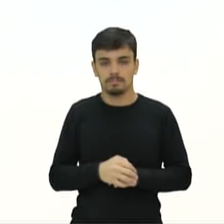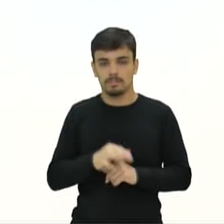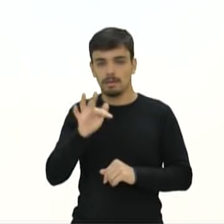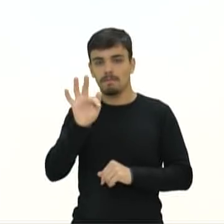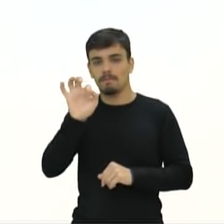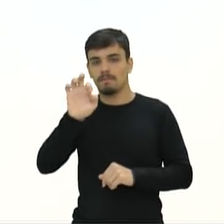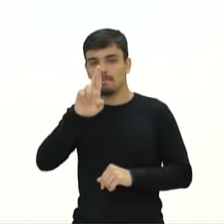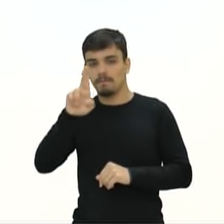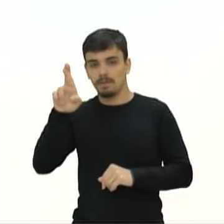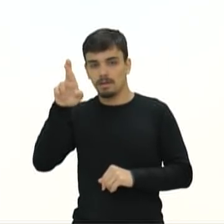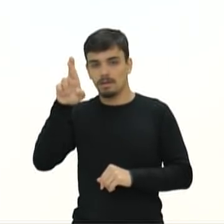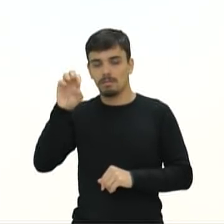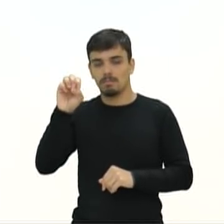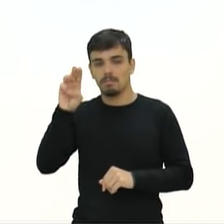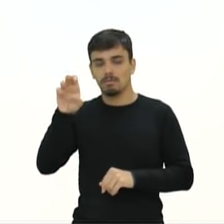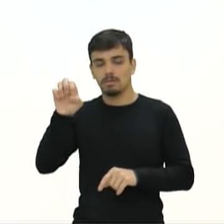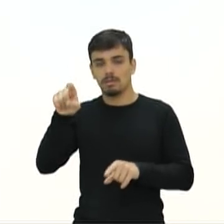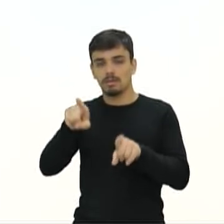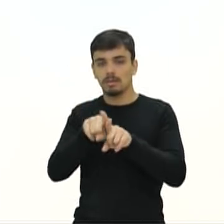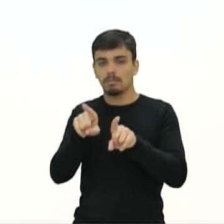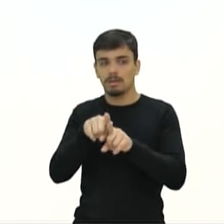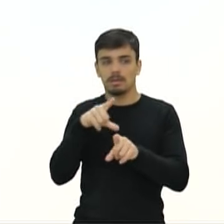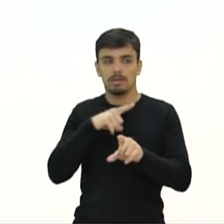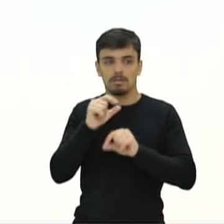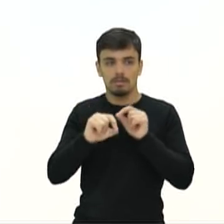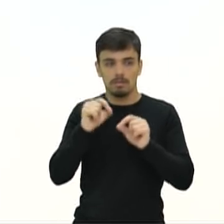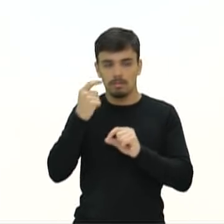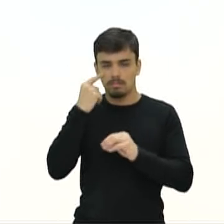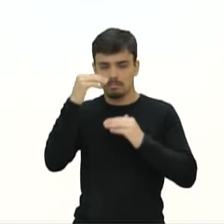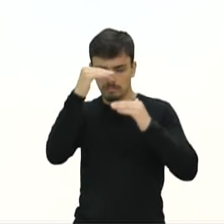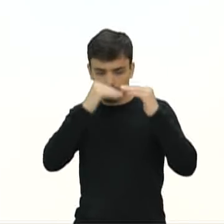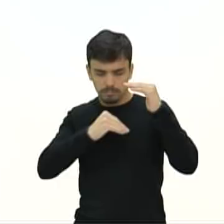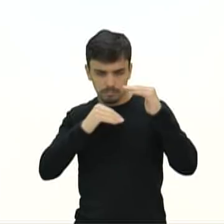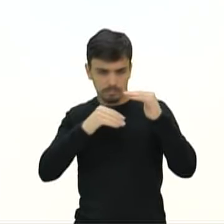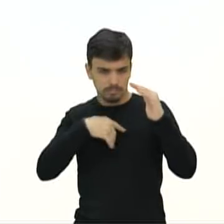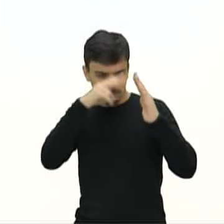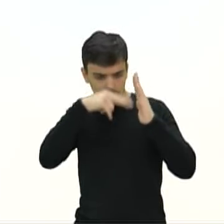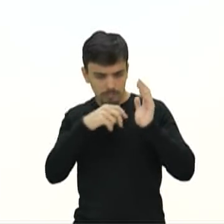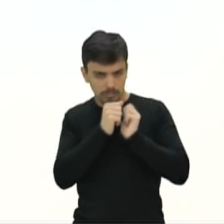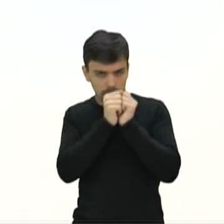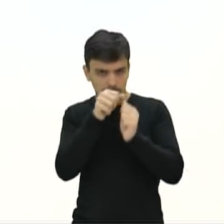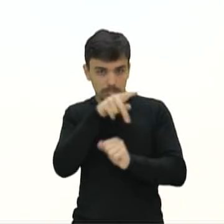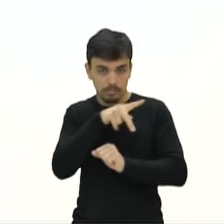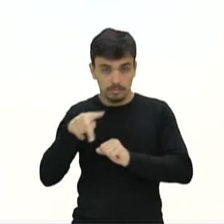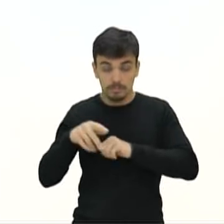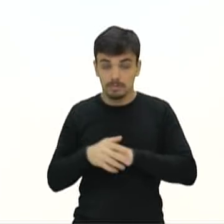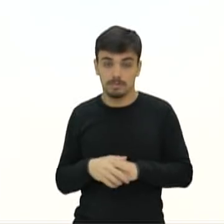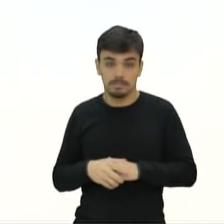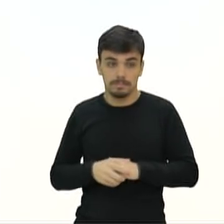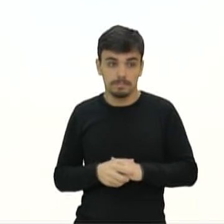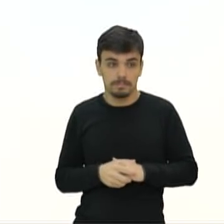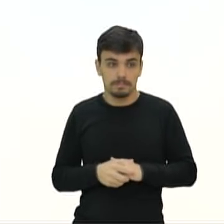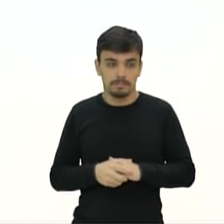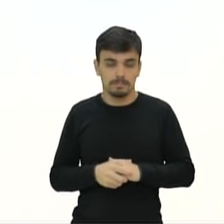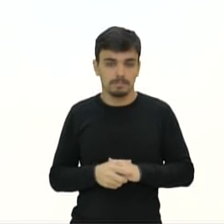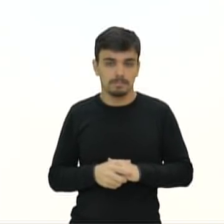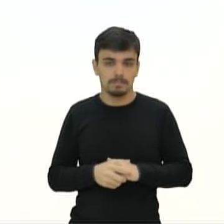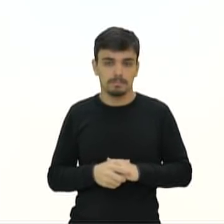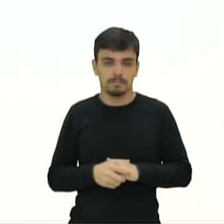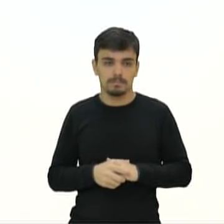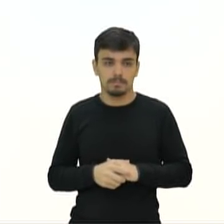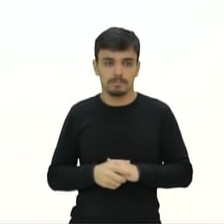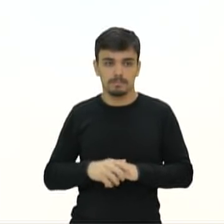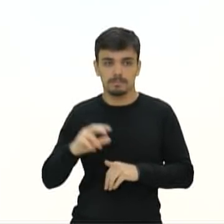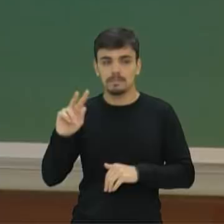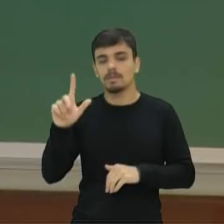assim mesmo. Eu tenho savoir-faire. Meu temperamento é light, minha casa é high-tech. Então, high-tech eu uso